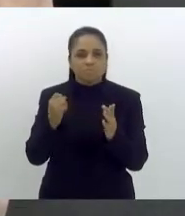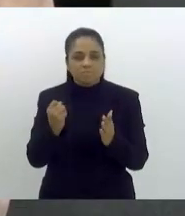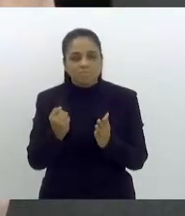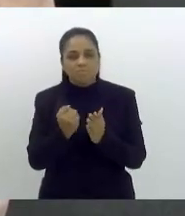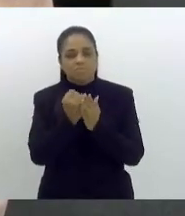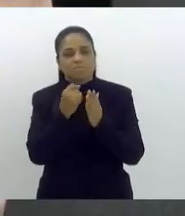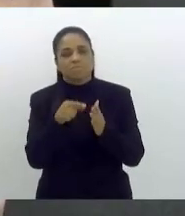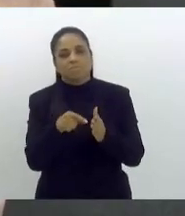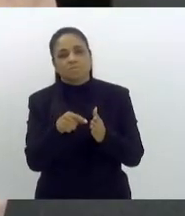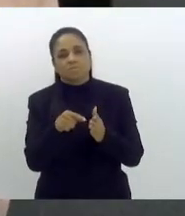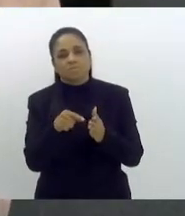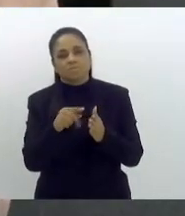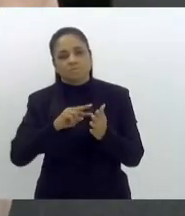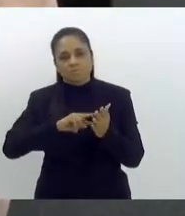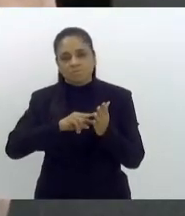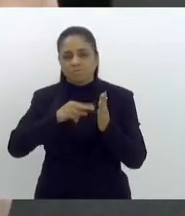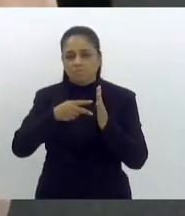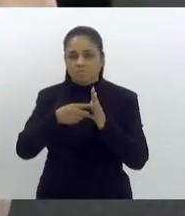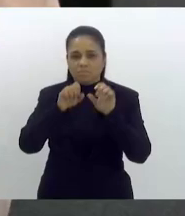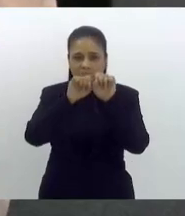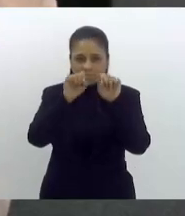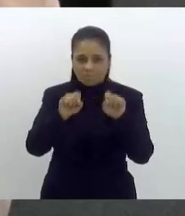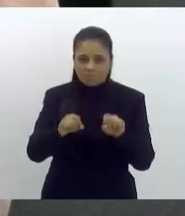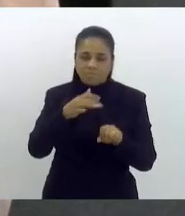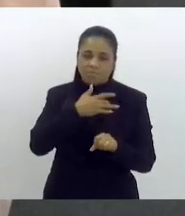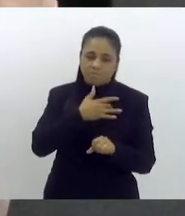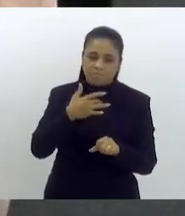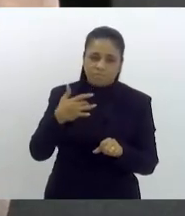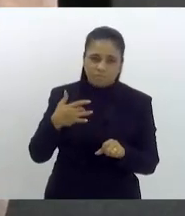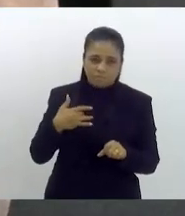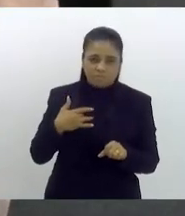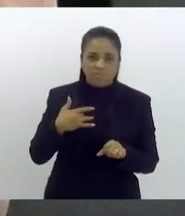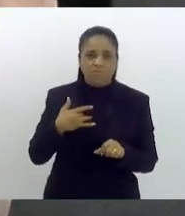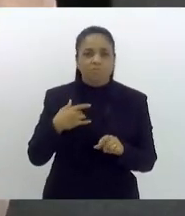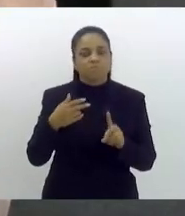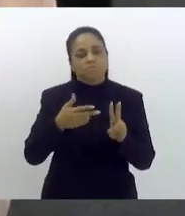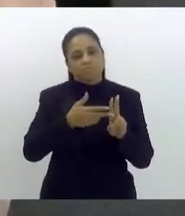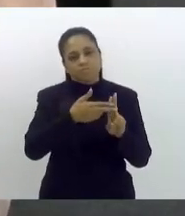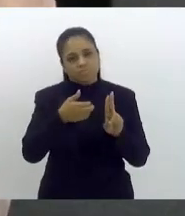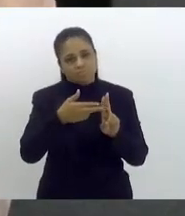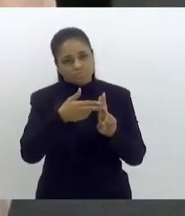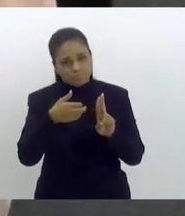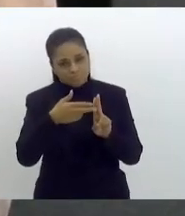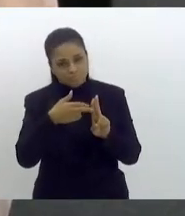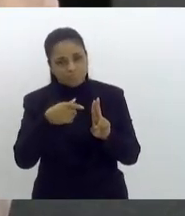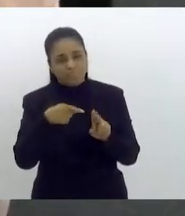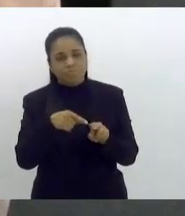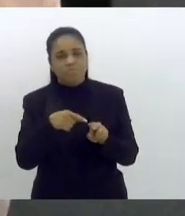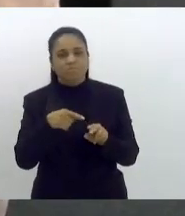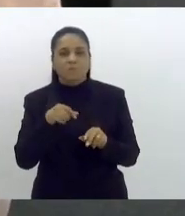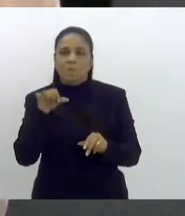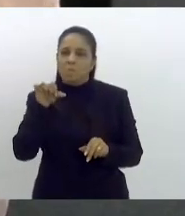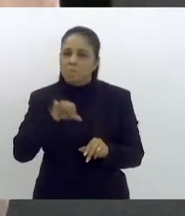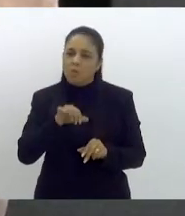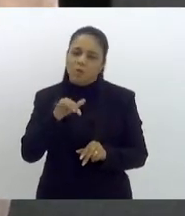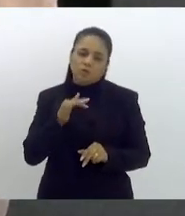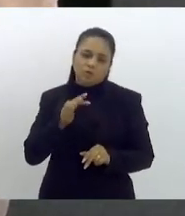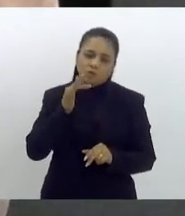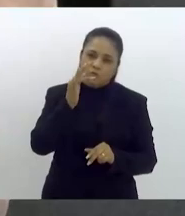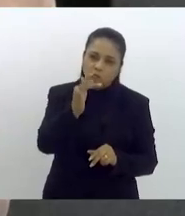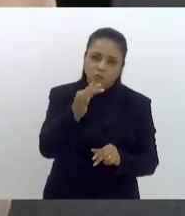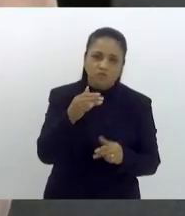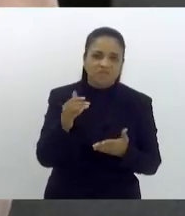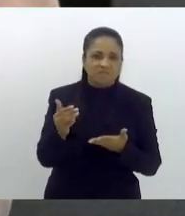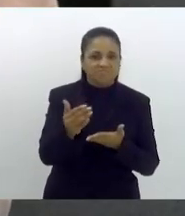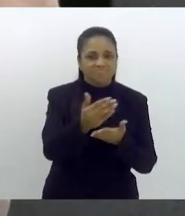significativo no sistema de saúde principalmente no sistema público de saúde que é quem mais tarde vai colher as demandas